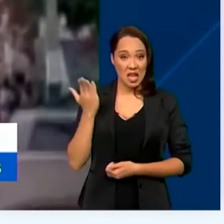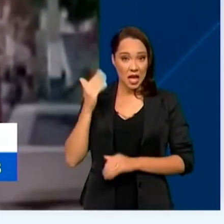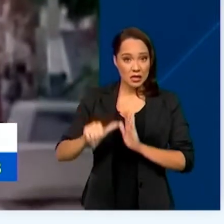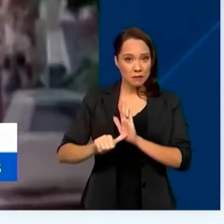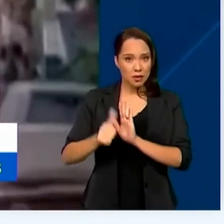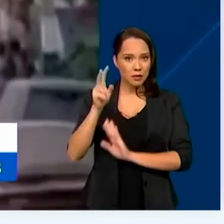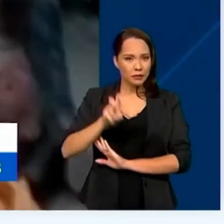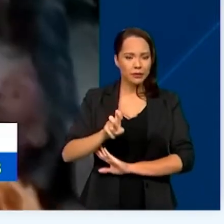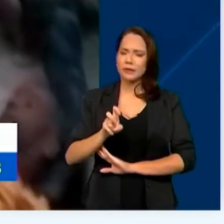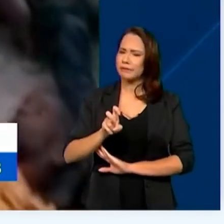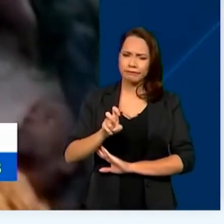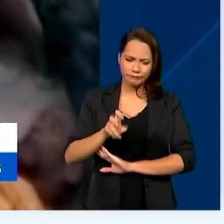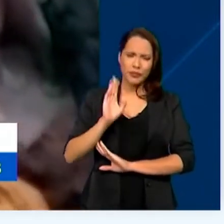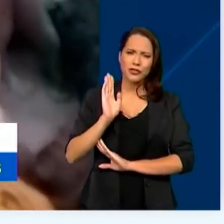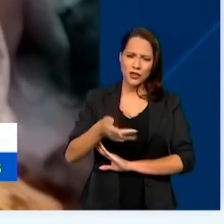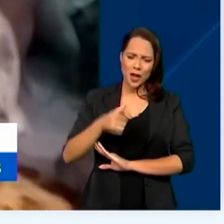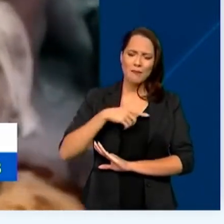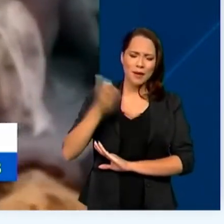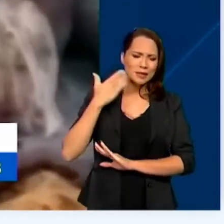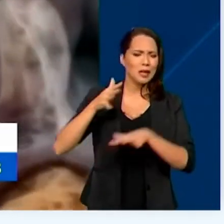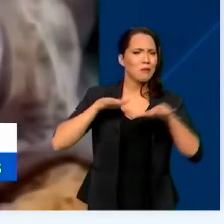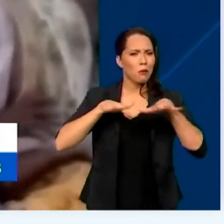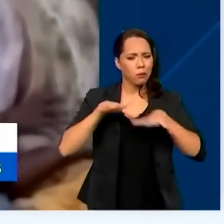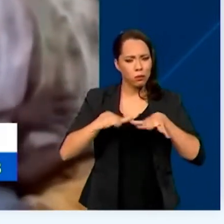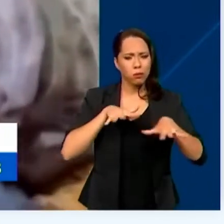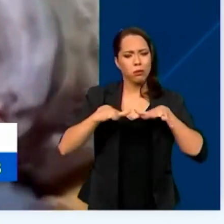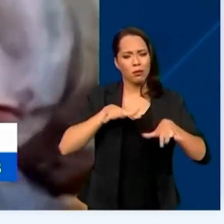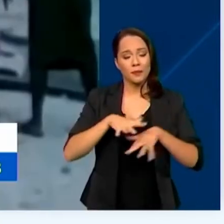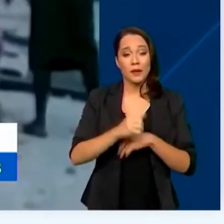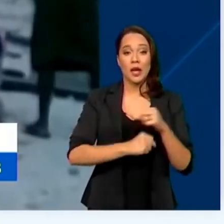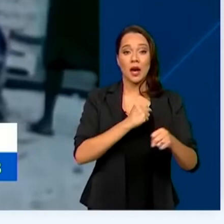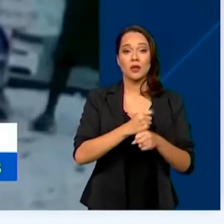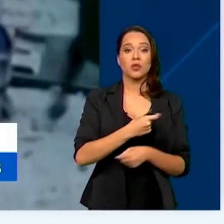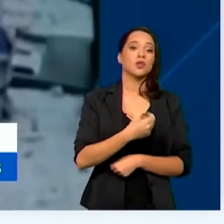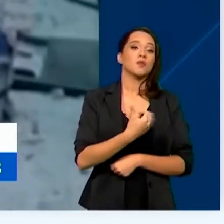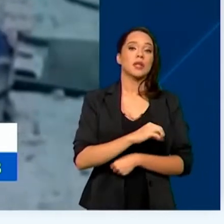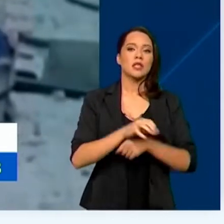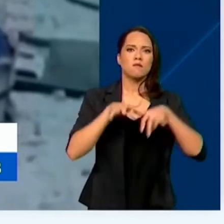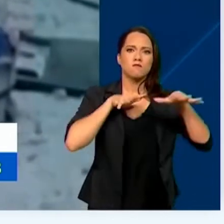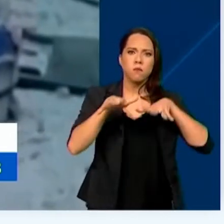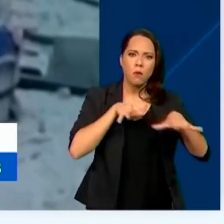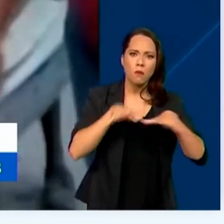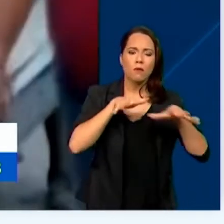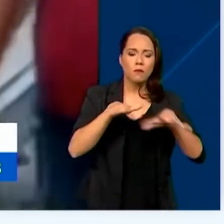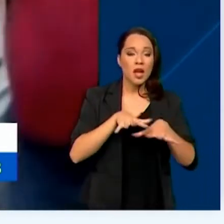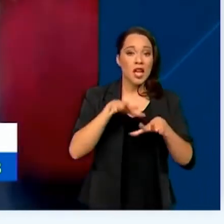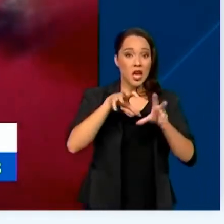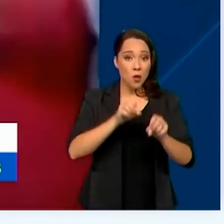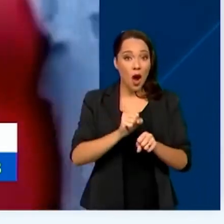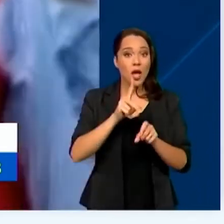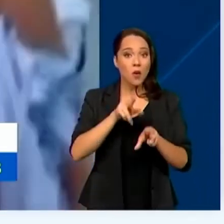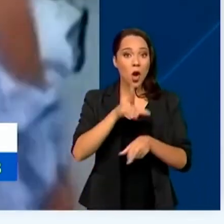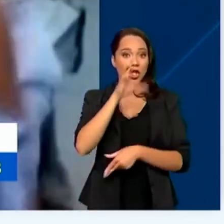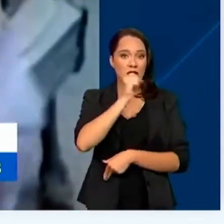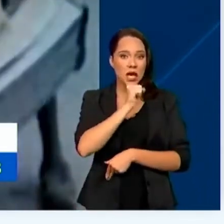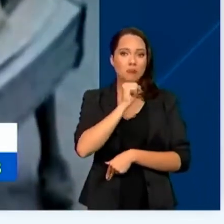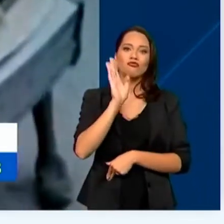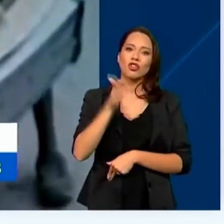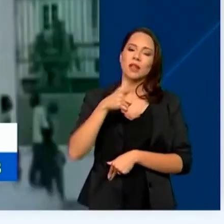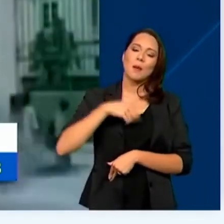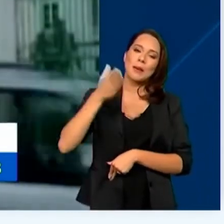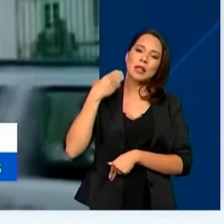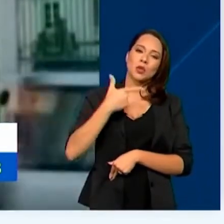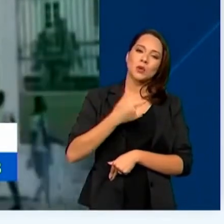a primeira vez que o Haiti sofre com tremores de terra. Em 2010, um terremoto como o do fim de semana deixou